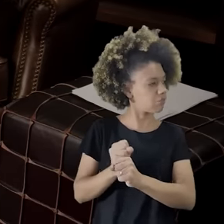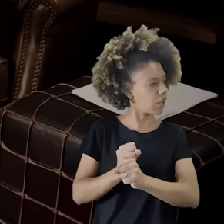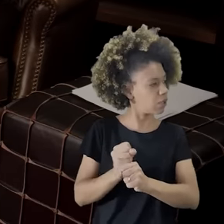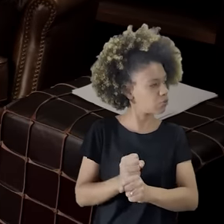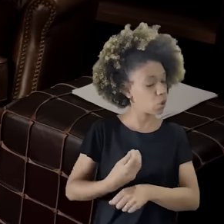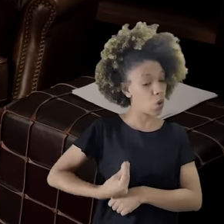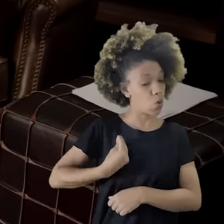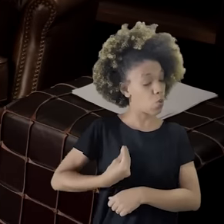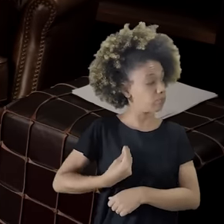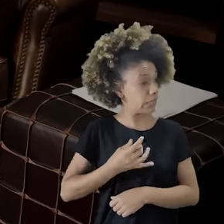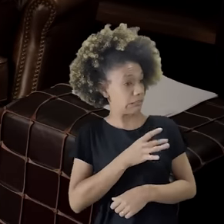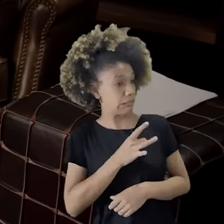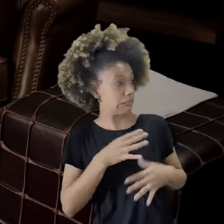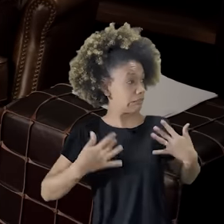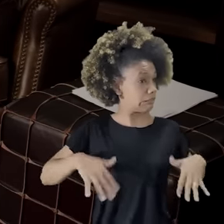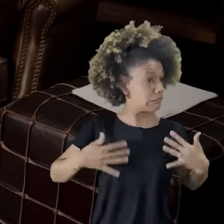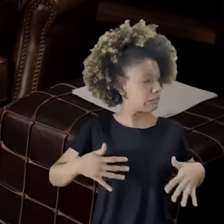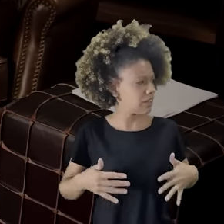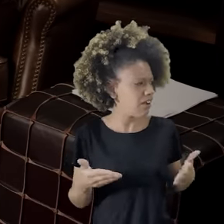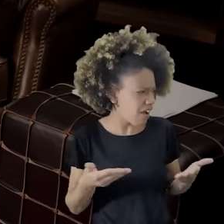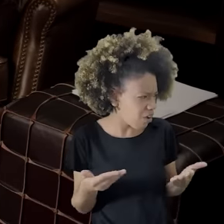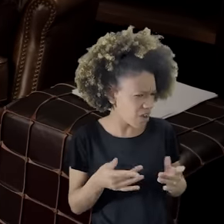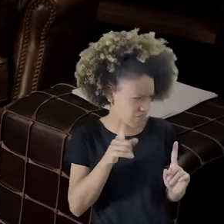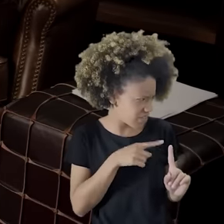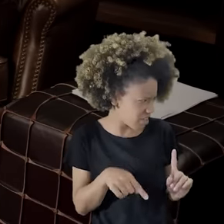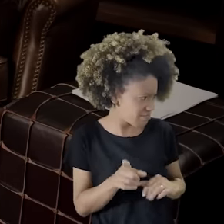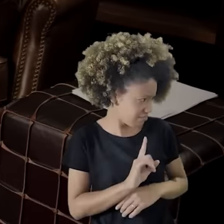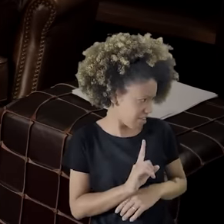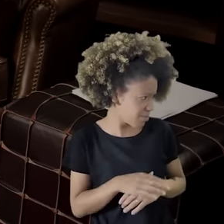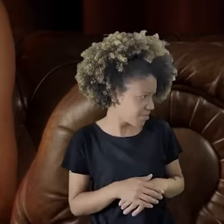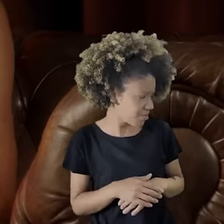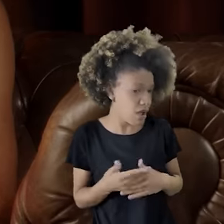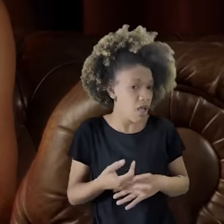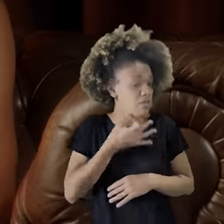com medo de ser você vai ser agora que você vai se anular pelo contrário